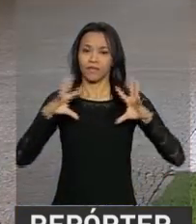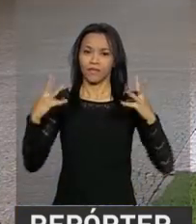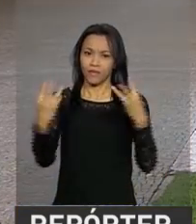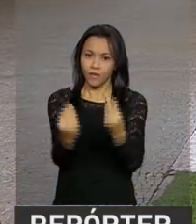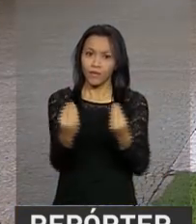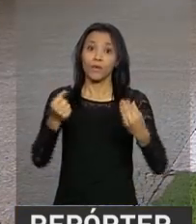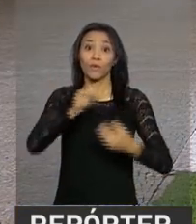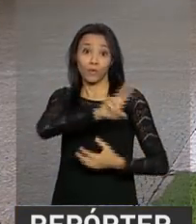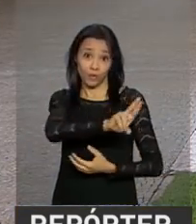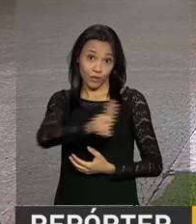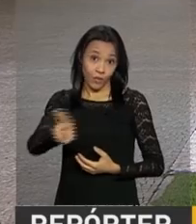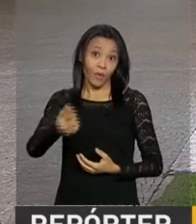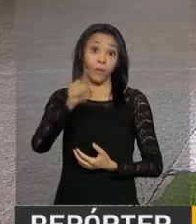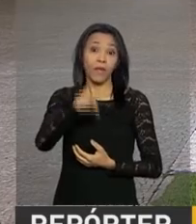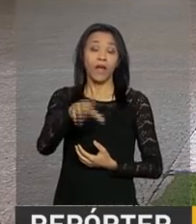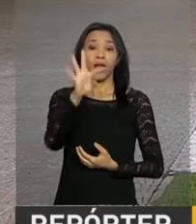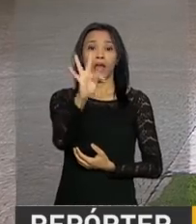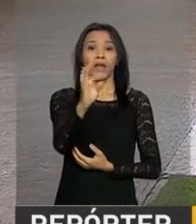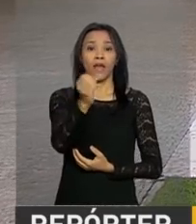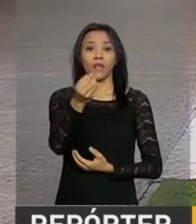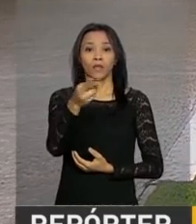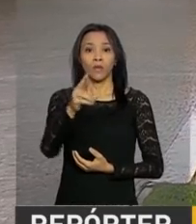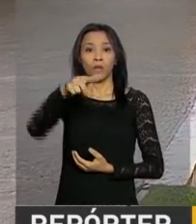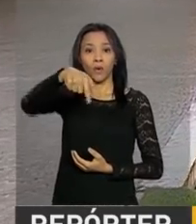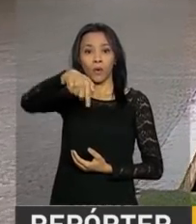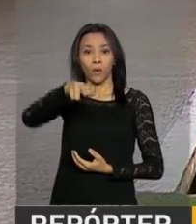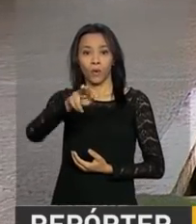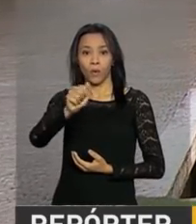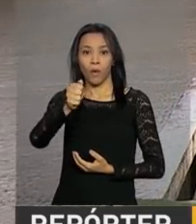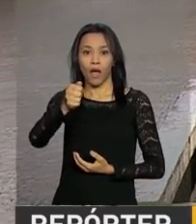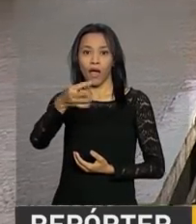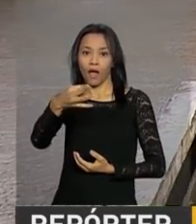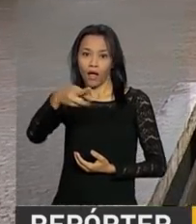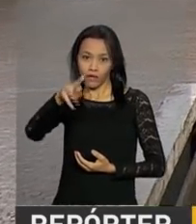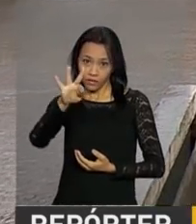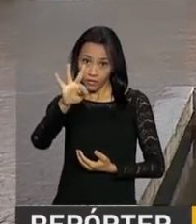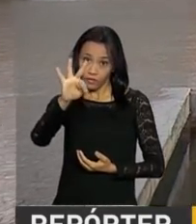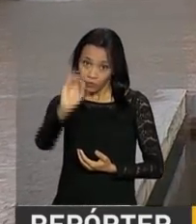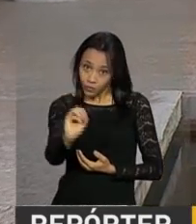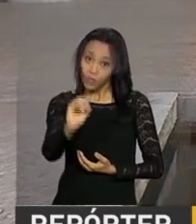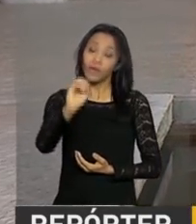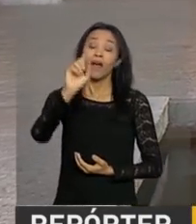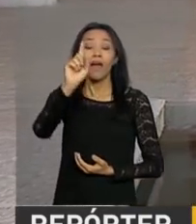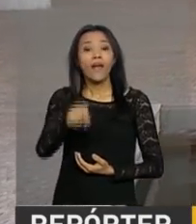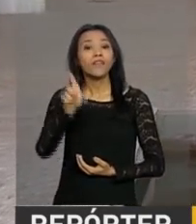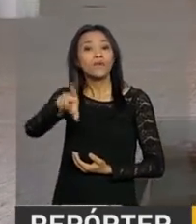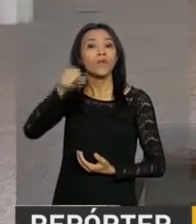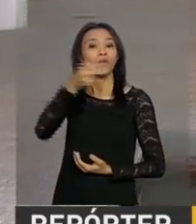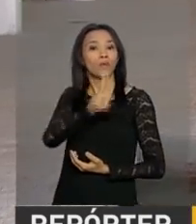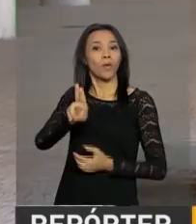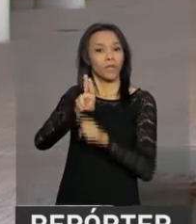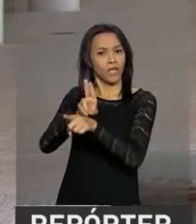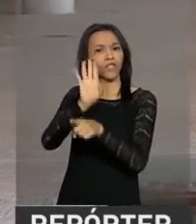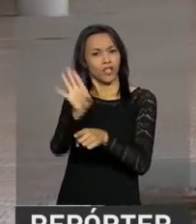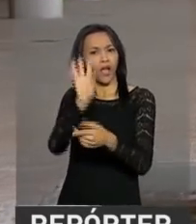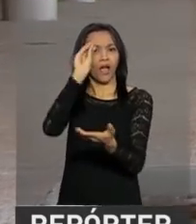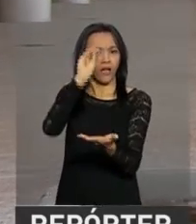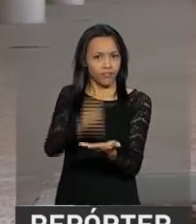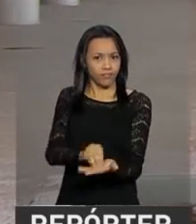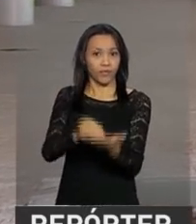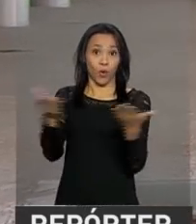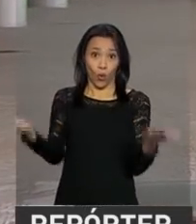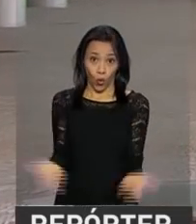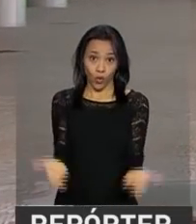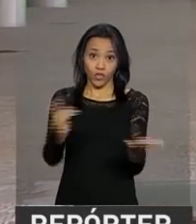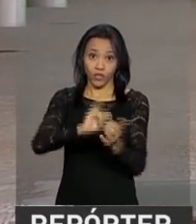O nome do jurista Torquato Jardim foi confirmado ontem pelo Palácio do Planalto. A nomeação dele já foi publicada na edição de hoje